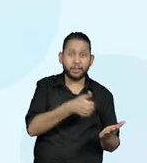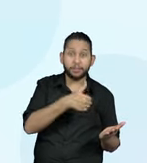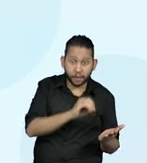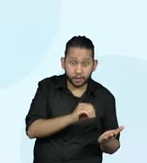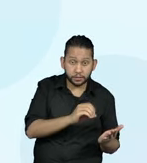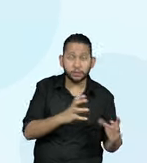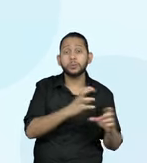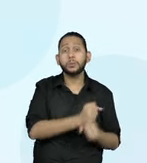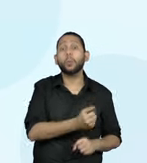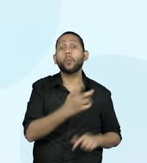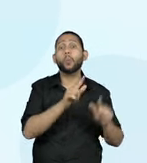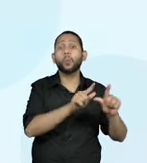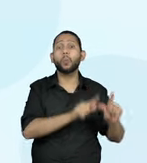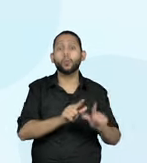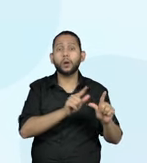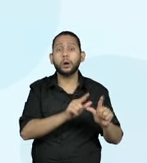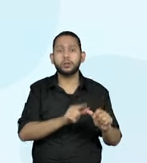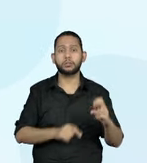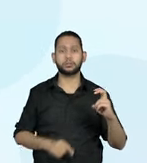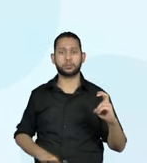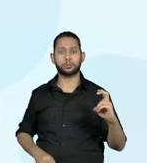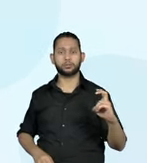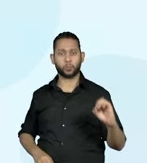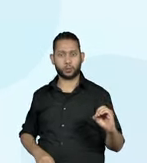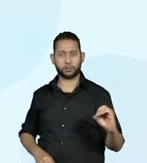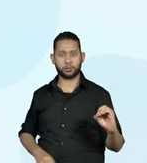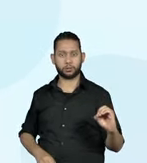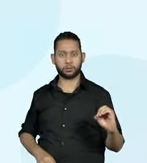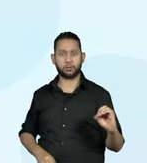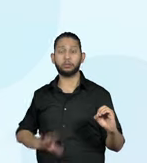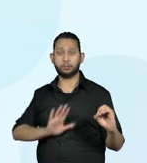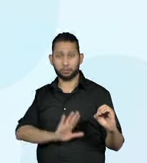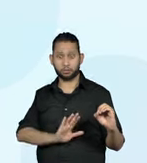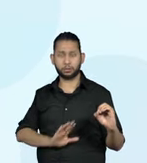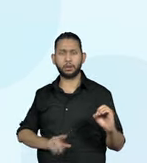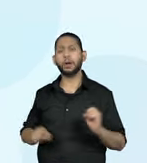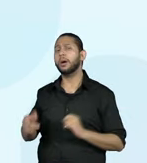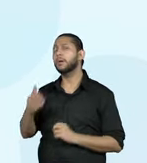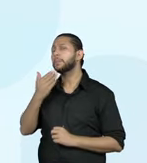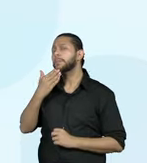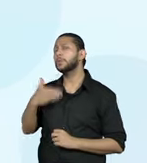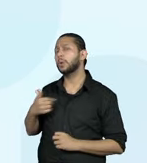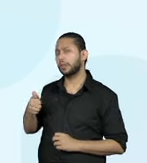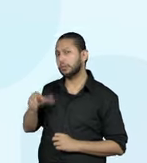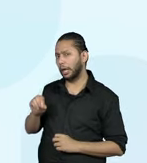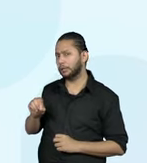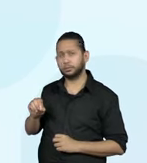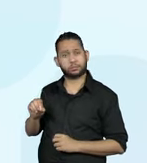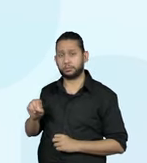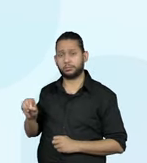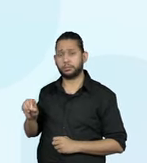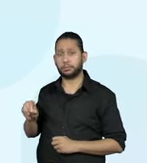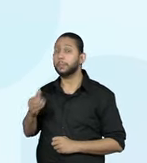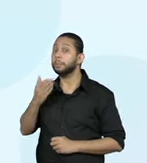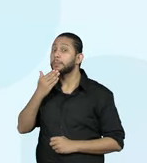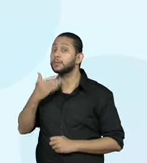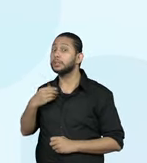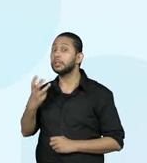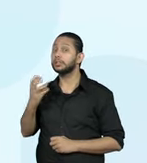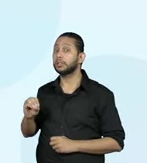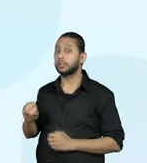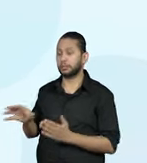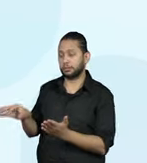50 vezes 3, certo? 50 vezes 3.